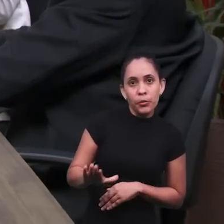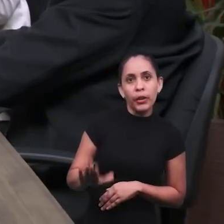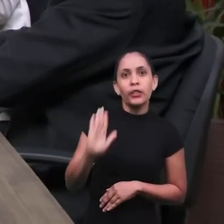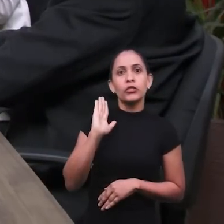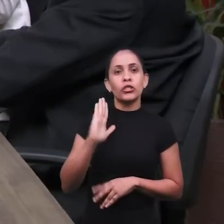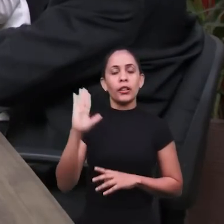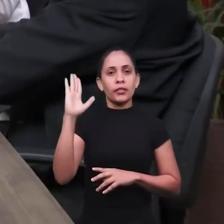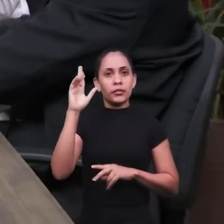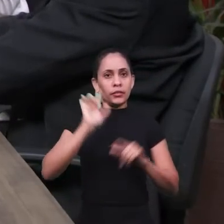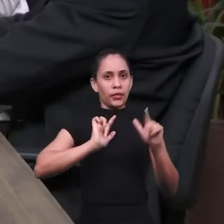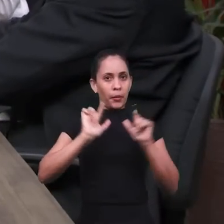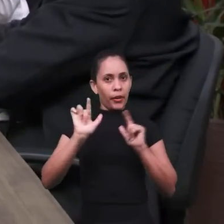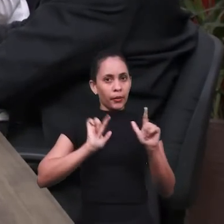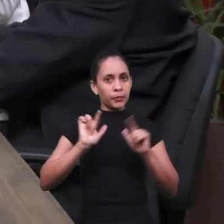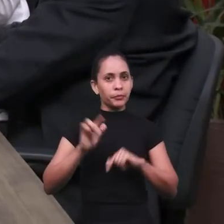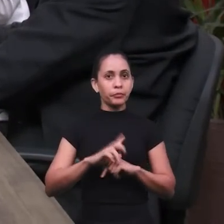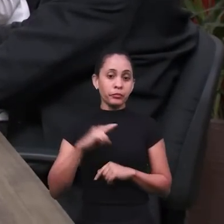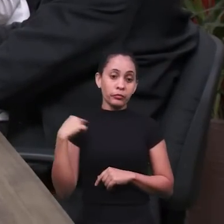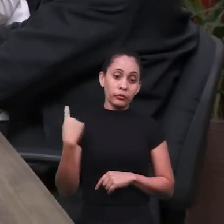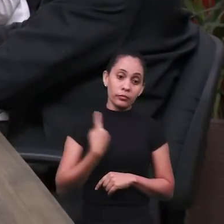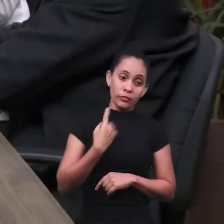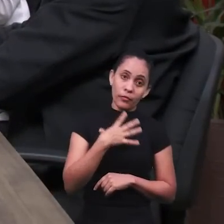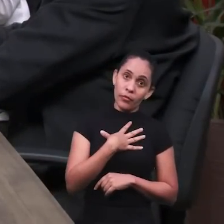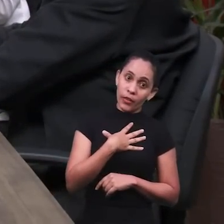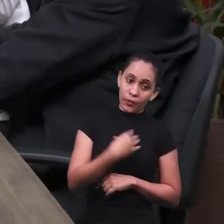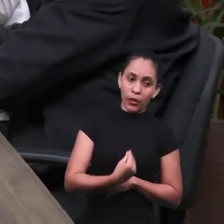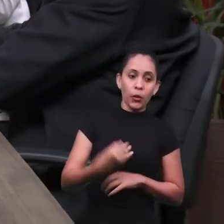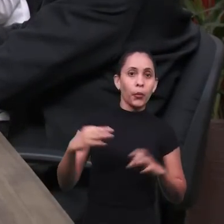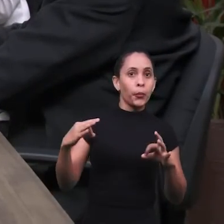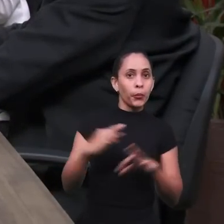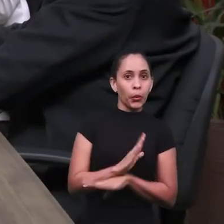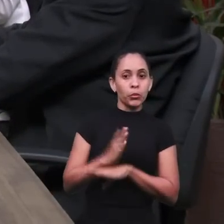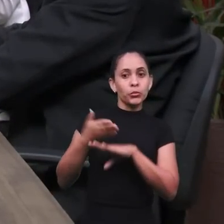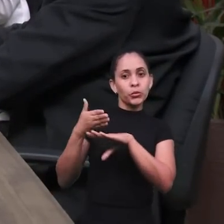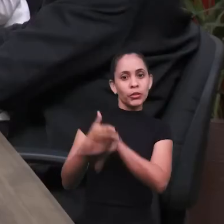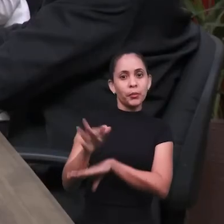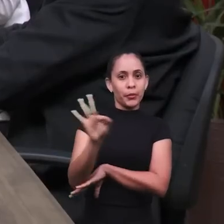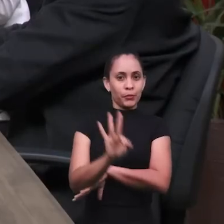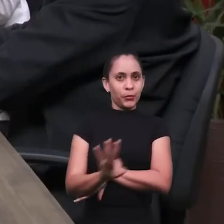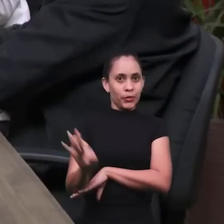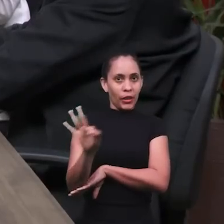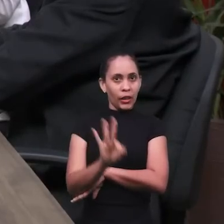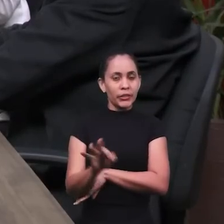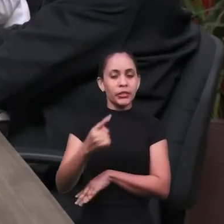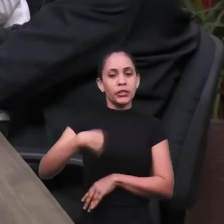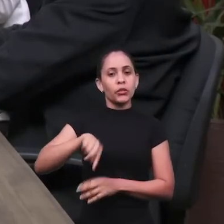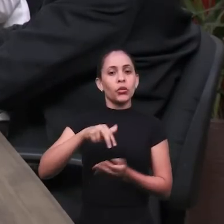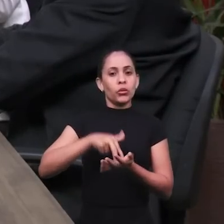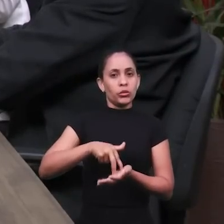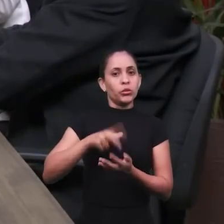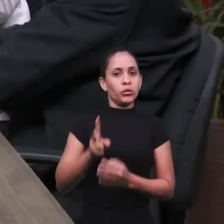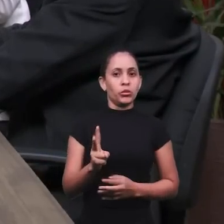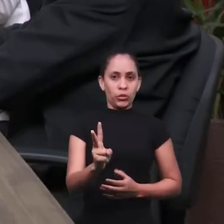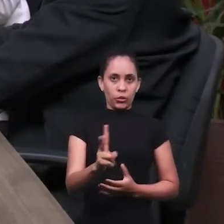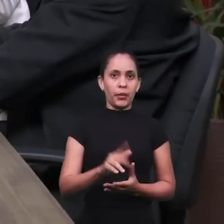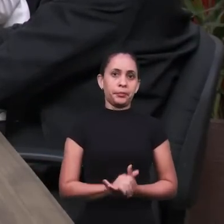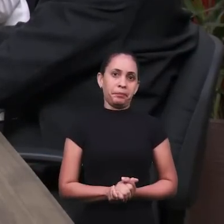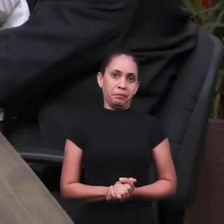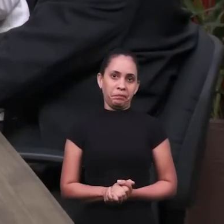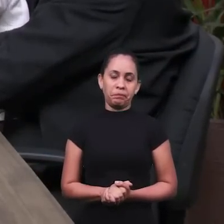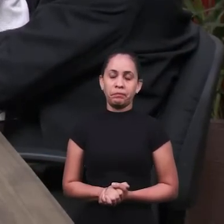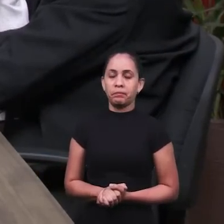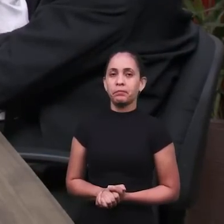pequenos, trabalhamos com eles. Nossos filhos entrando assim, preparados na universidade, eles vão permanecer firmes na